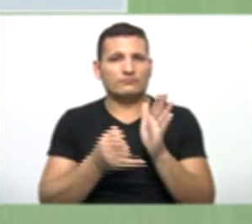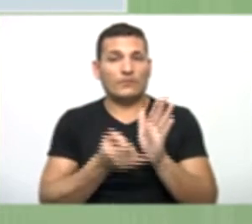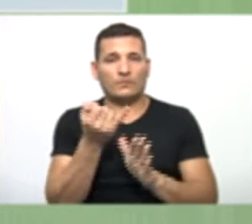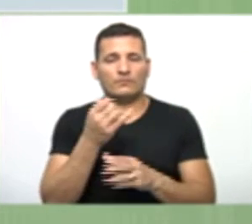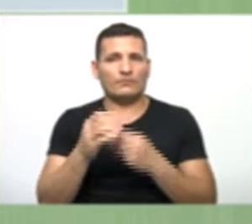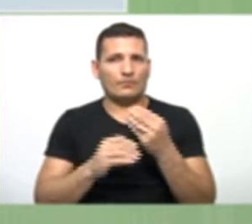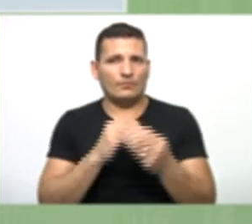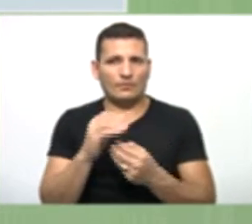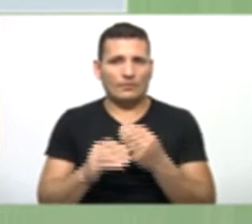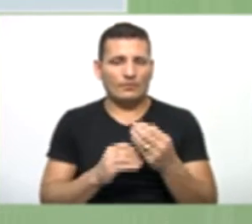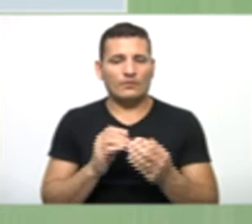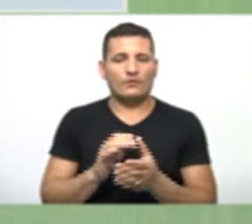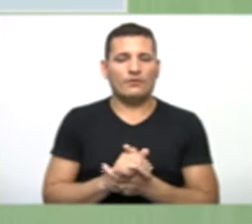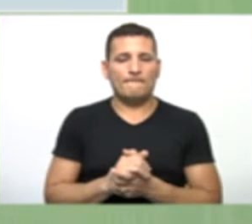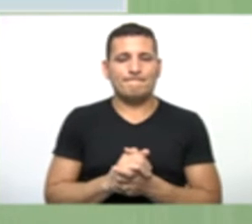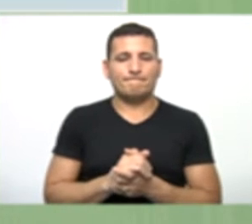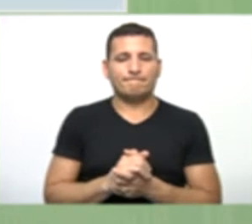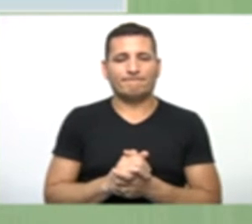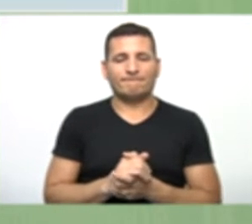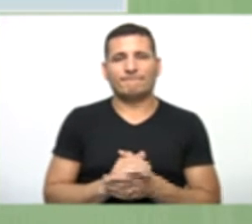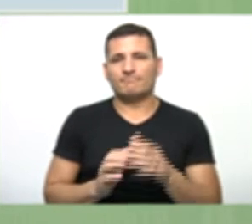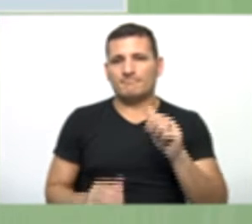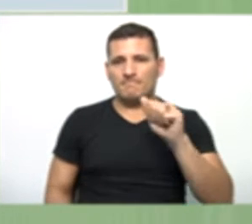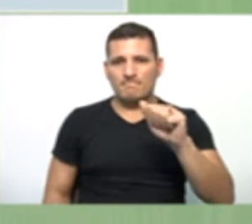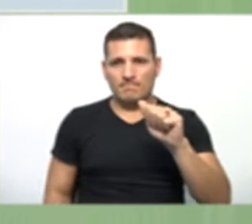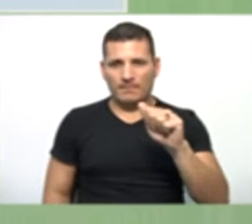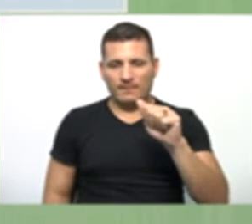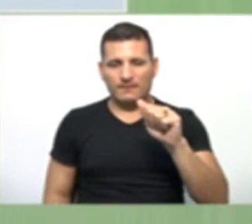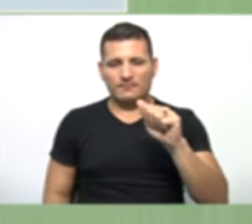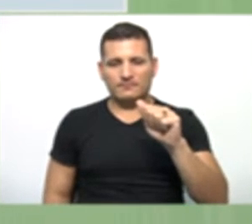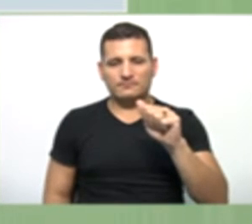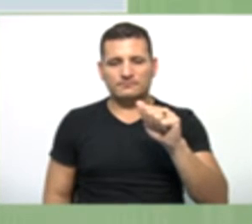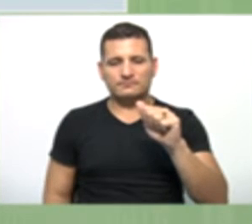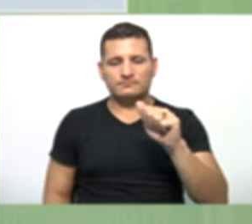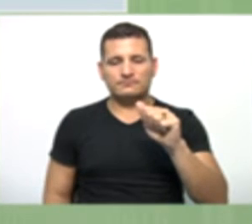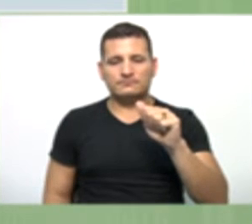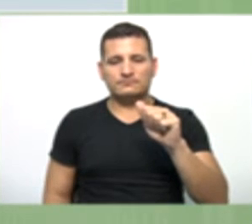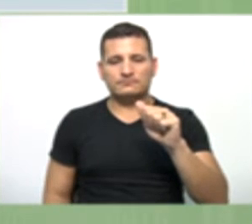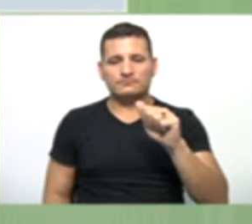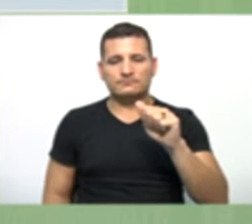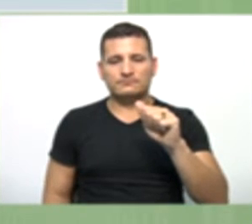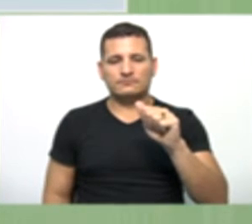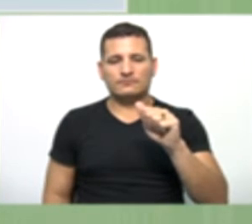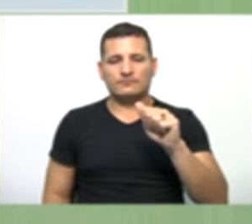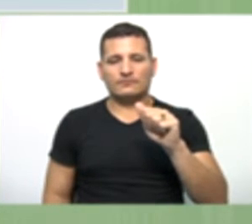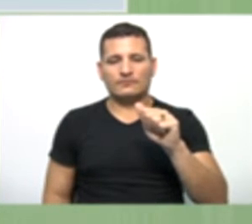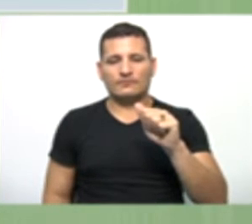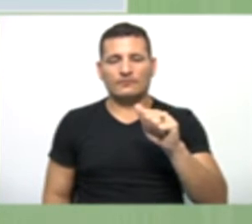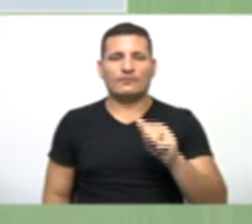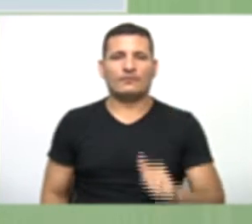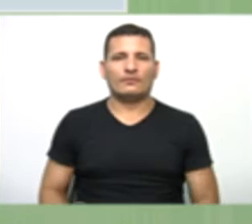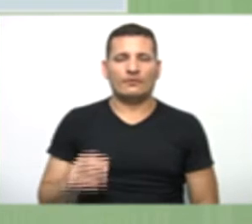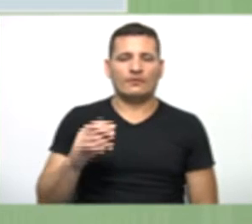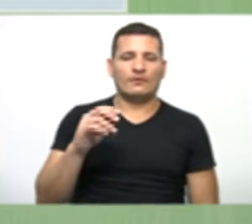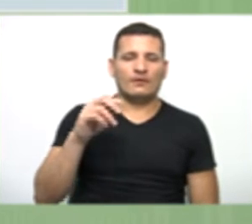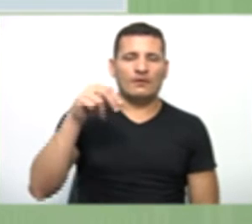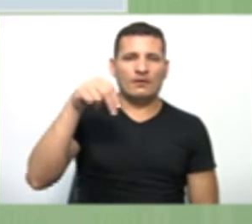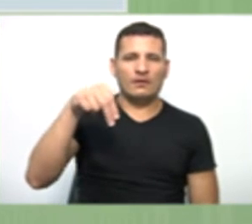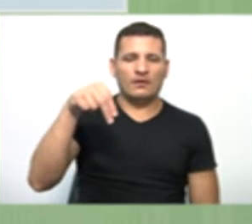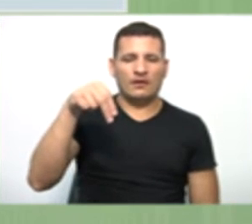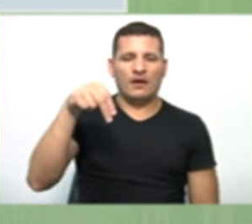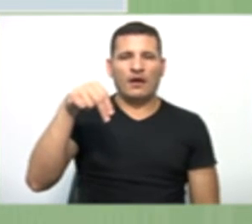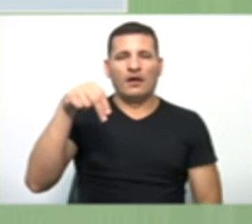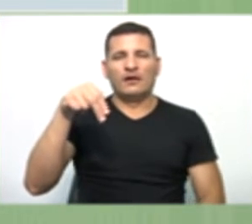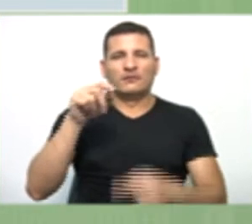isso? Valor atual, o A, né? O valor atual vai ser o A o quê? O valor nominal do título dividido por